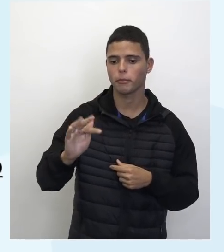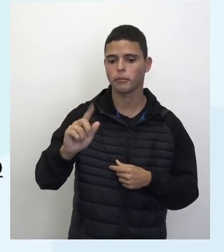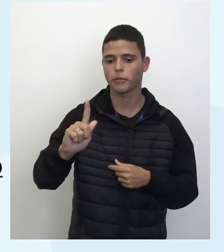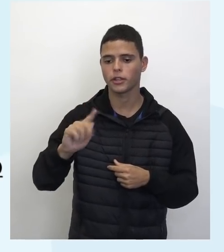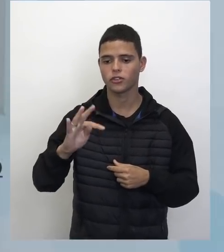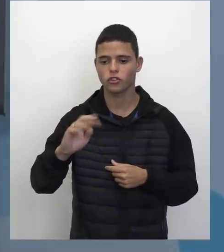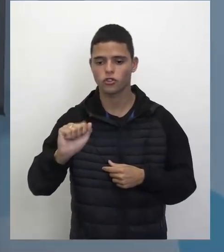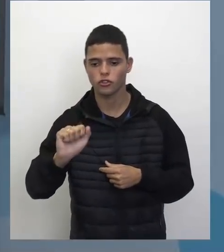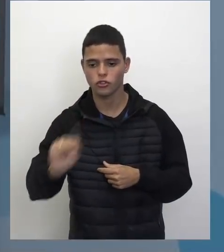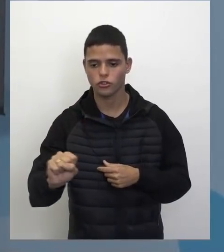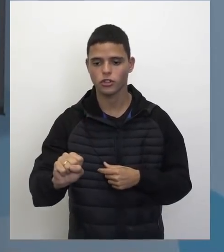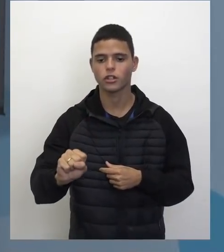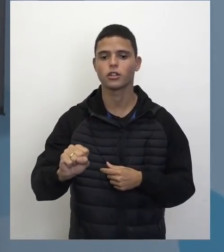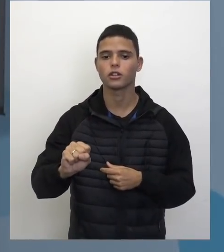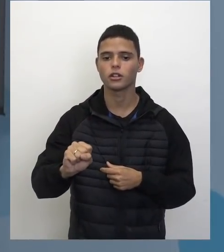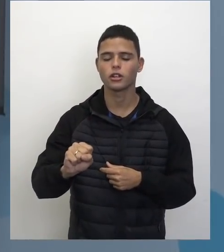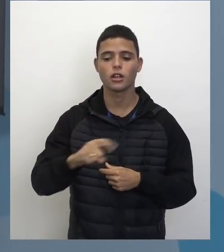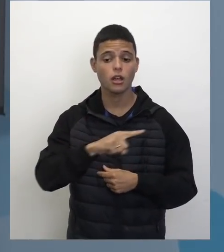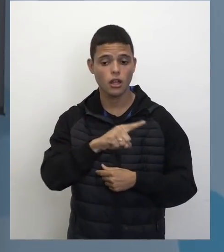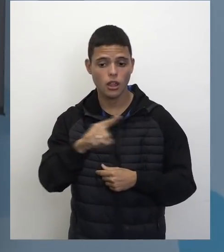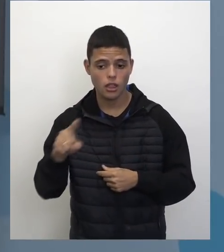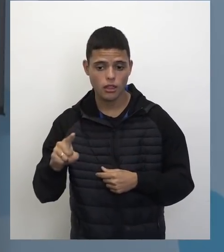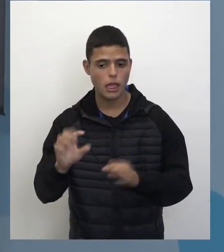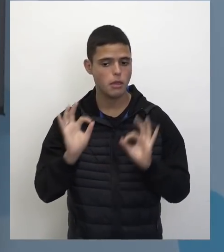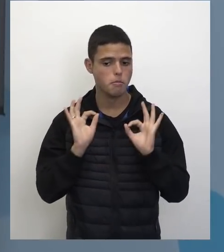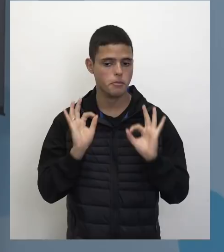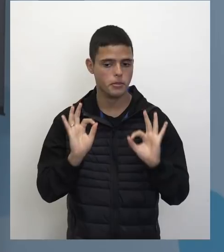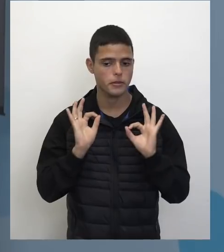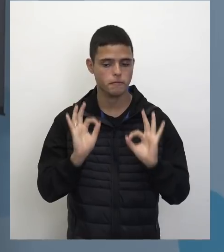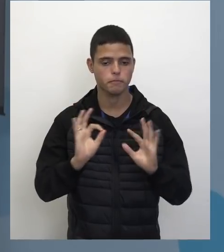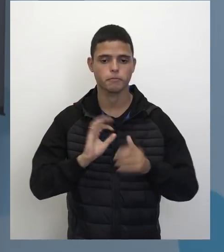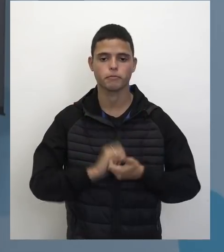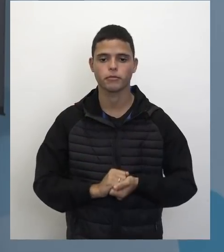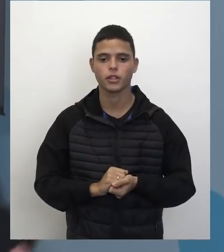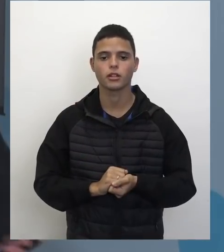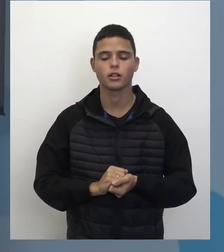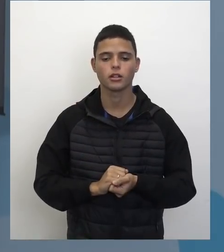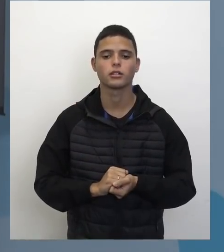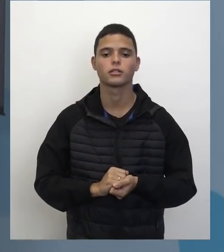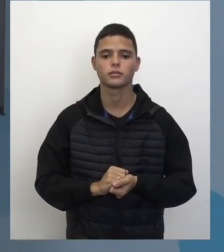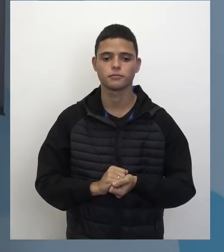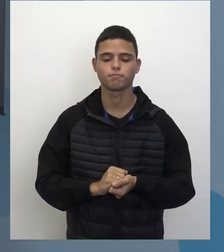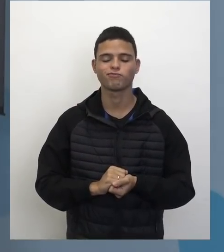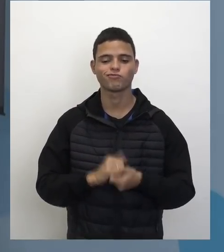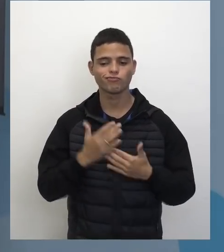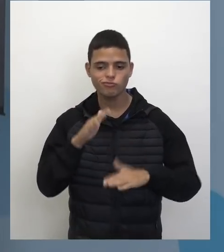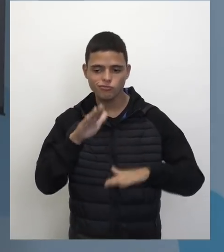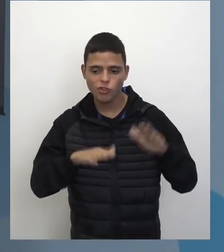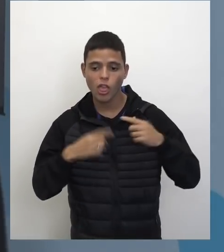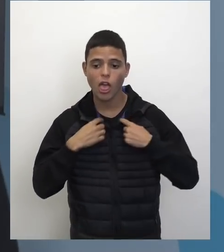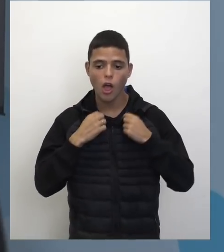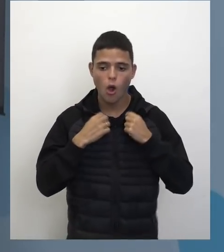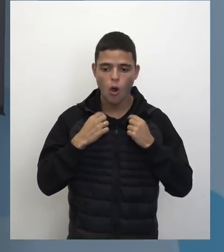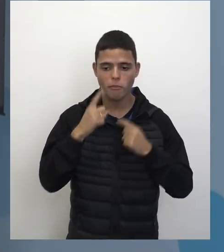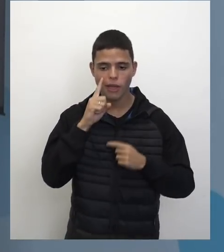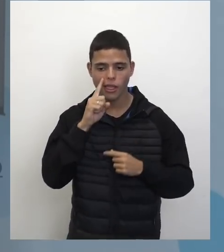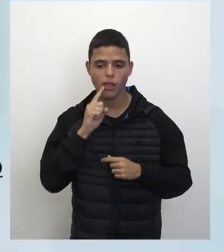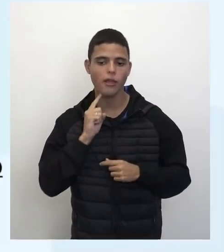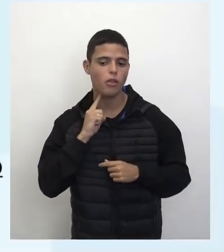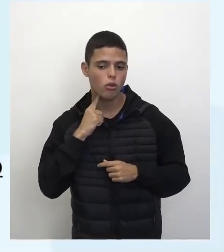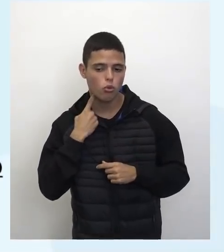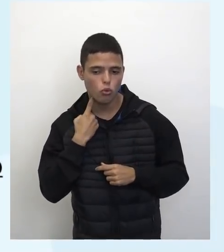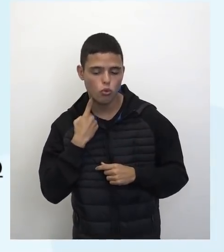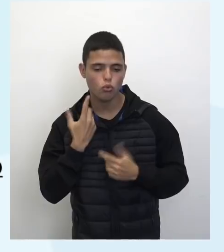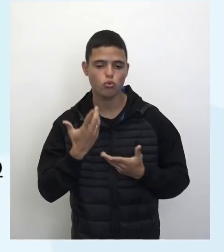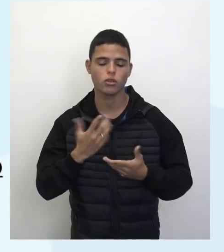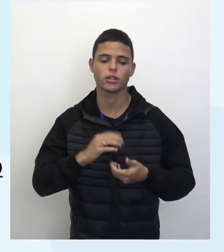é que em Tech você vem chique, aí eu venho de tênis sujo, aí fica muito discrepante. Aí, ó,